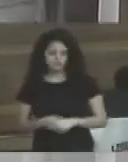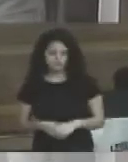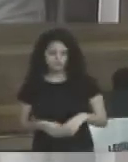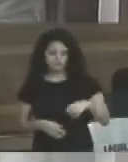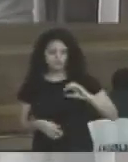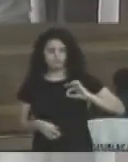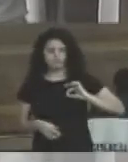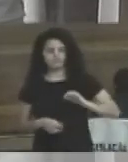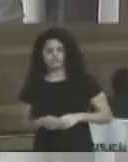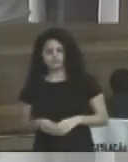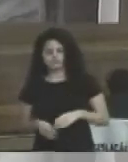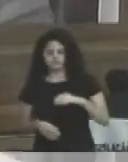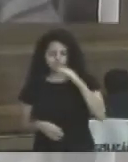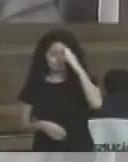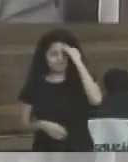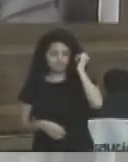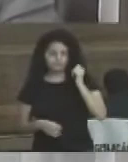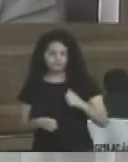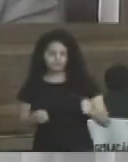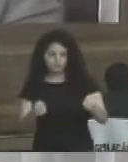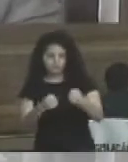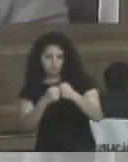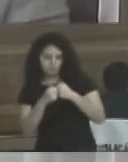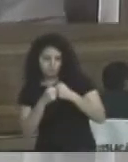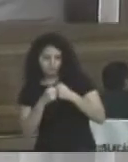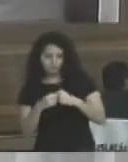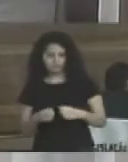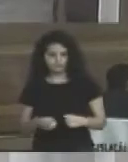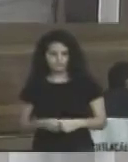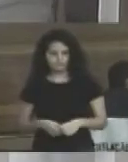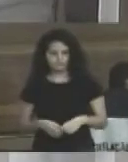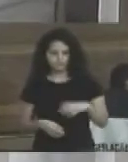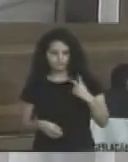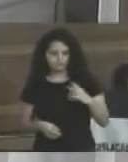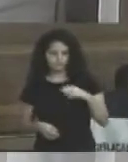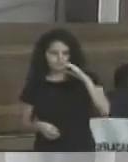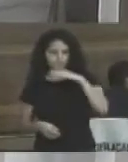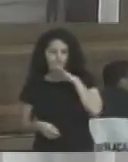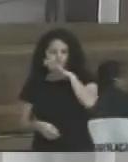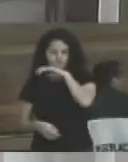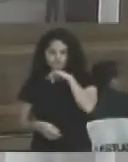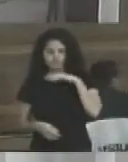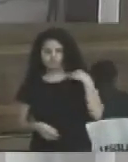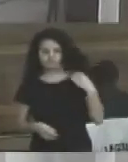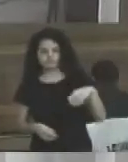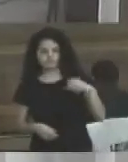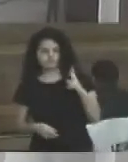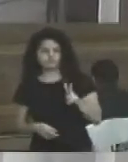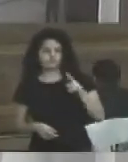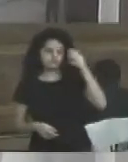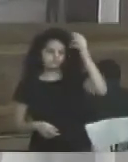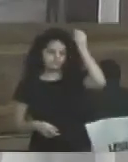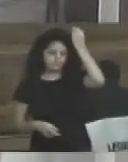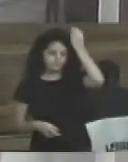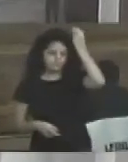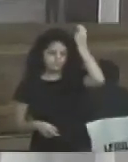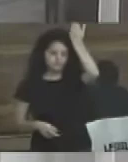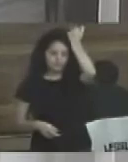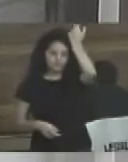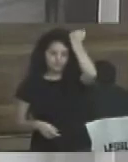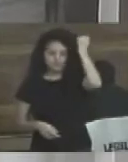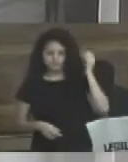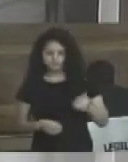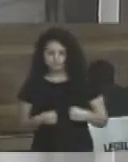souberam se segurar na viatura. A viatura acabou. Dois animais mortos na estrada, dois cavalos. A viatura foi perda